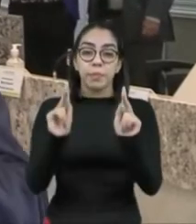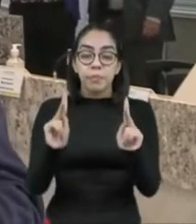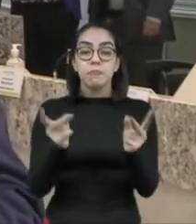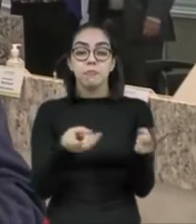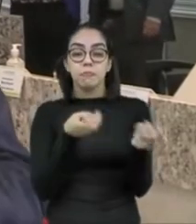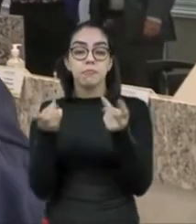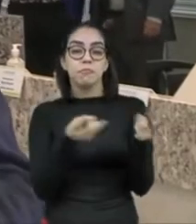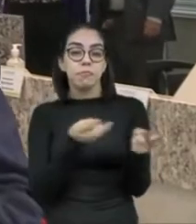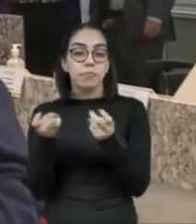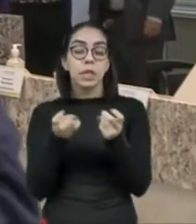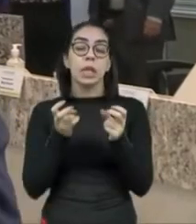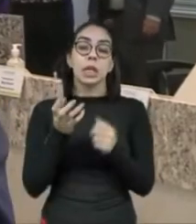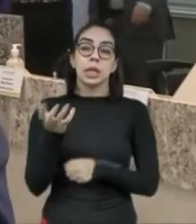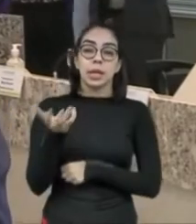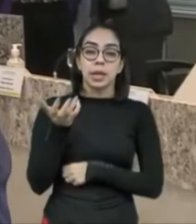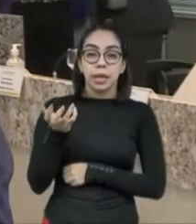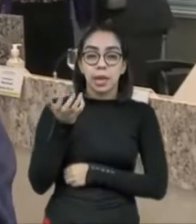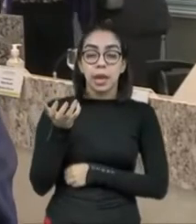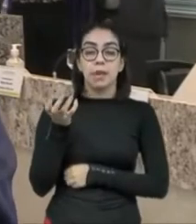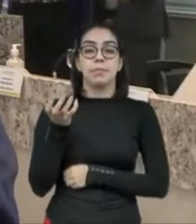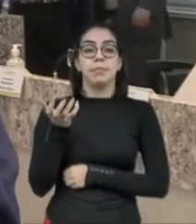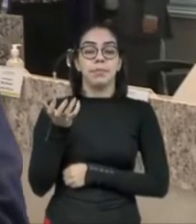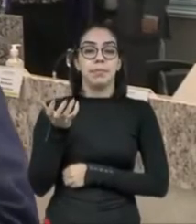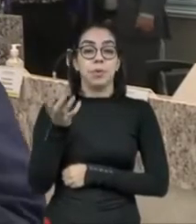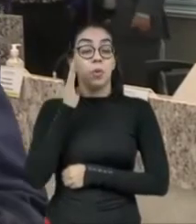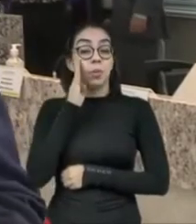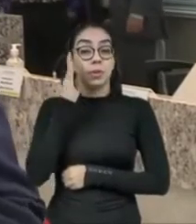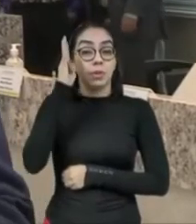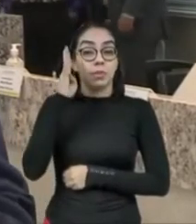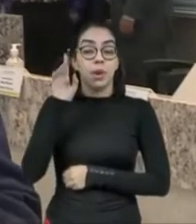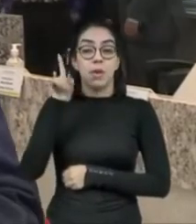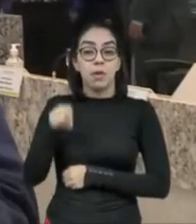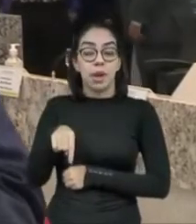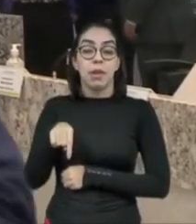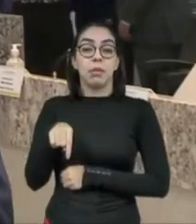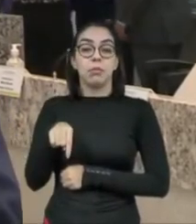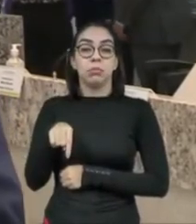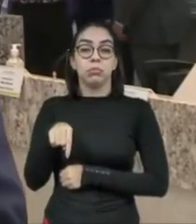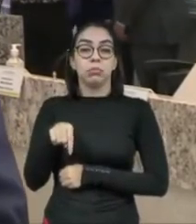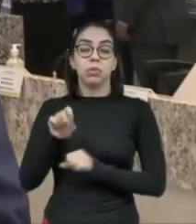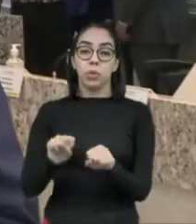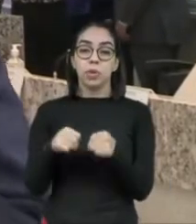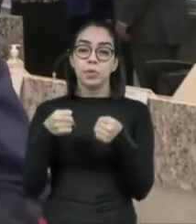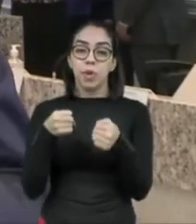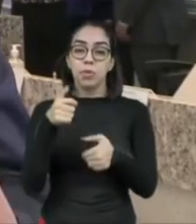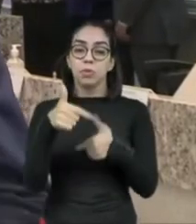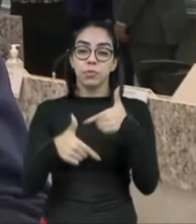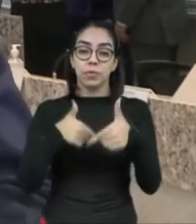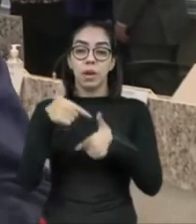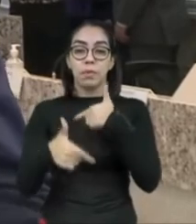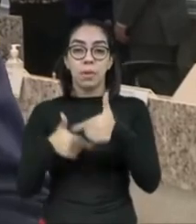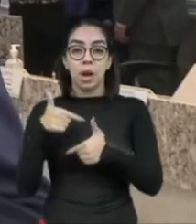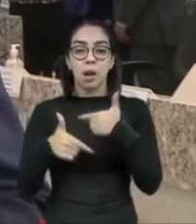sempre pensando em dar ao jurisdicionado o melhor dos seus trabalhos e que ele seja